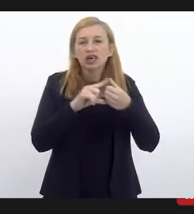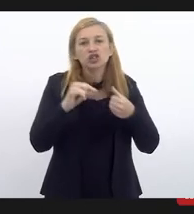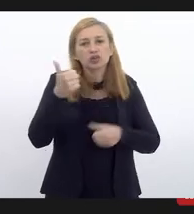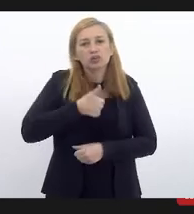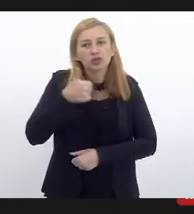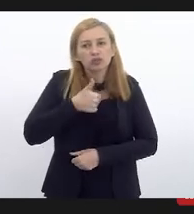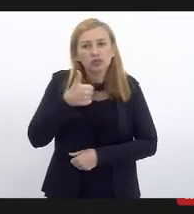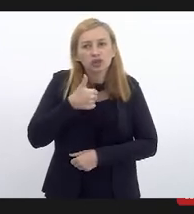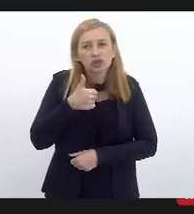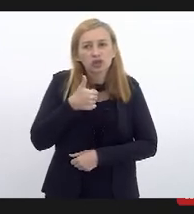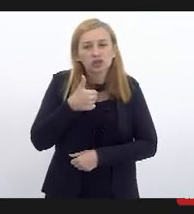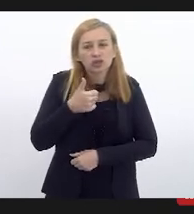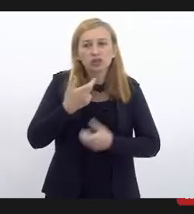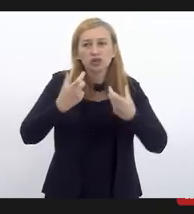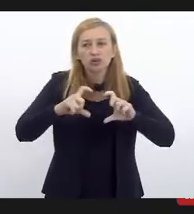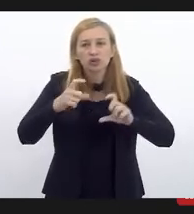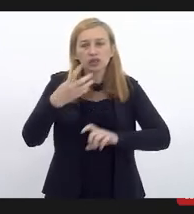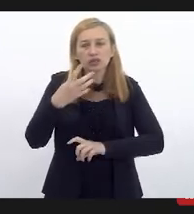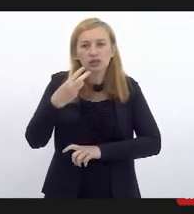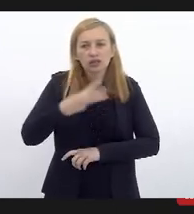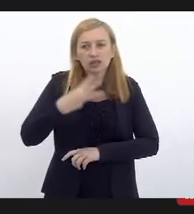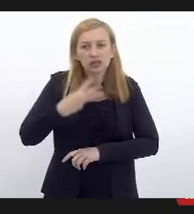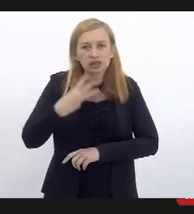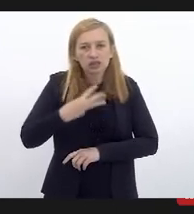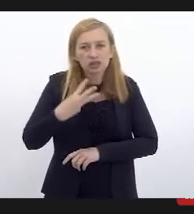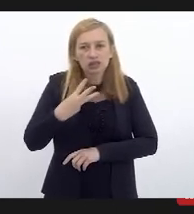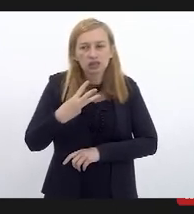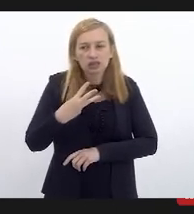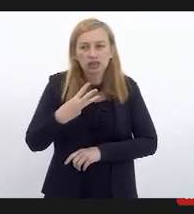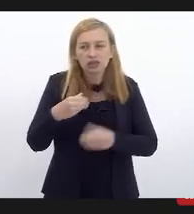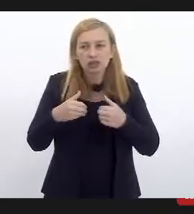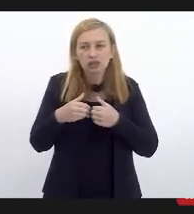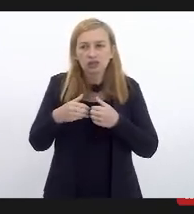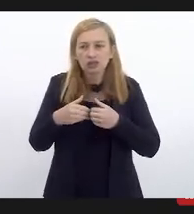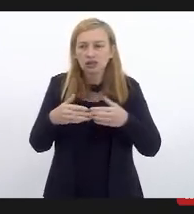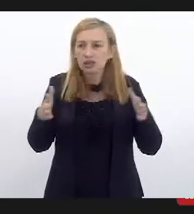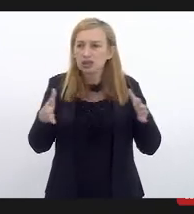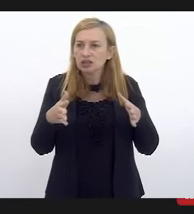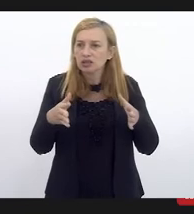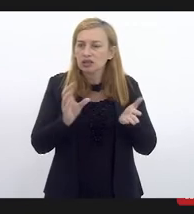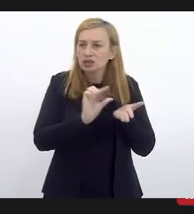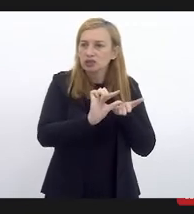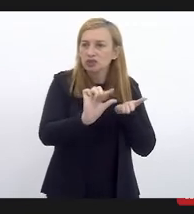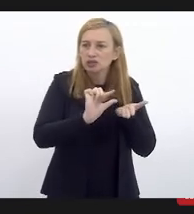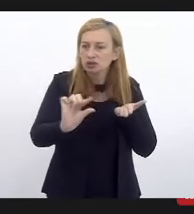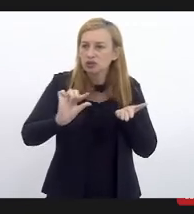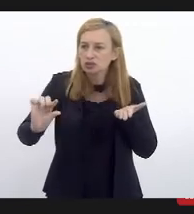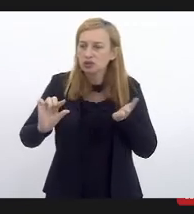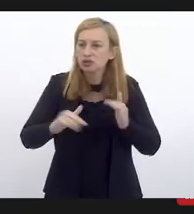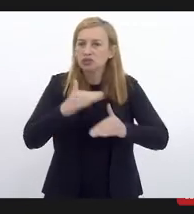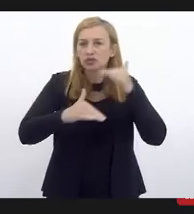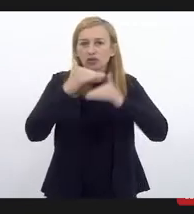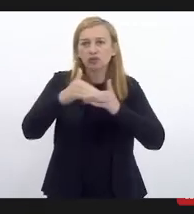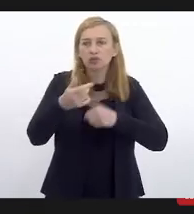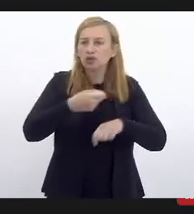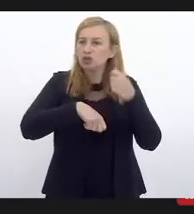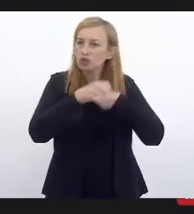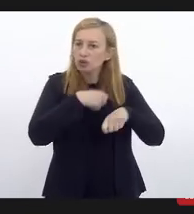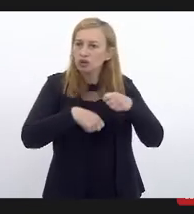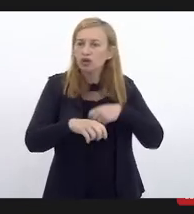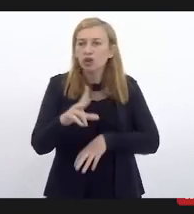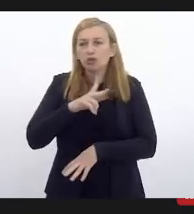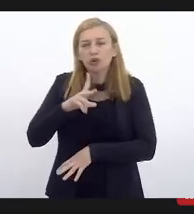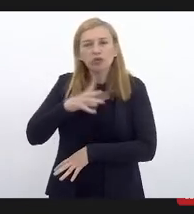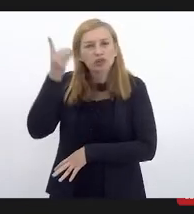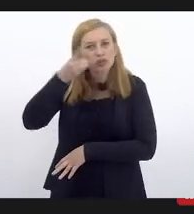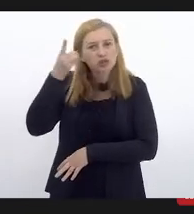1º, ali, principalmente no parágrafo 3º, deixa um leque bem amplo de aplicação dos recursos para desenvolvimento econômico. O próprio deputado Luiz